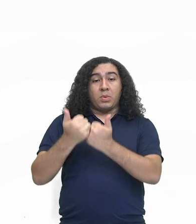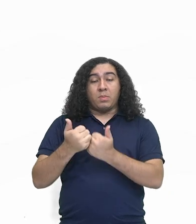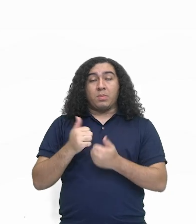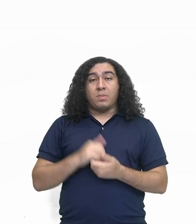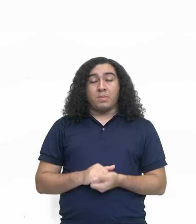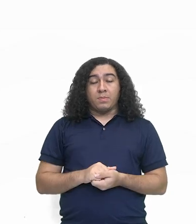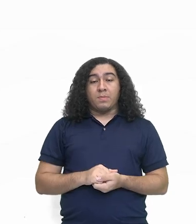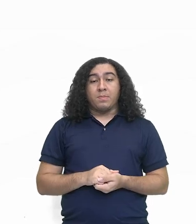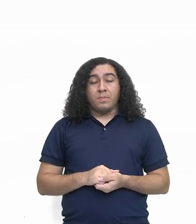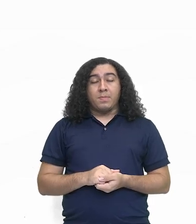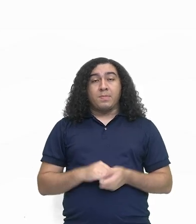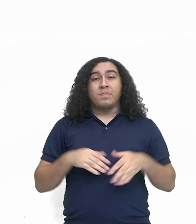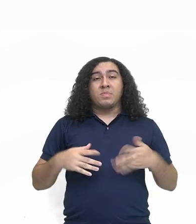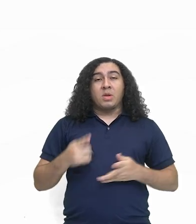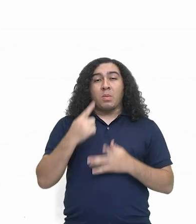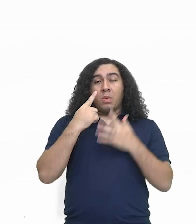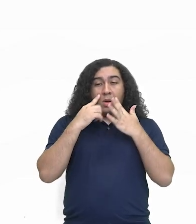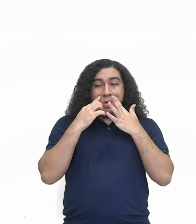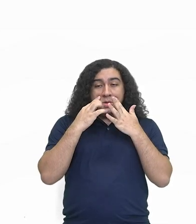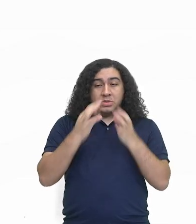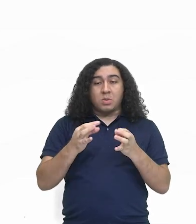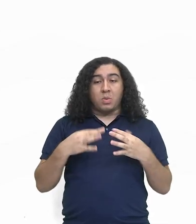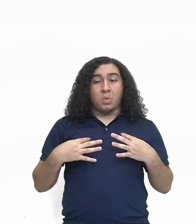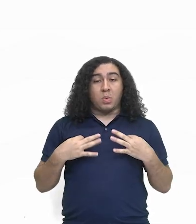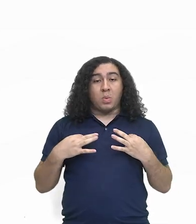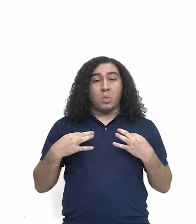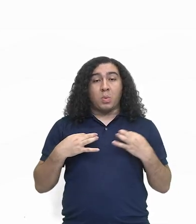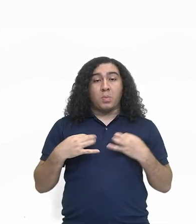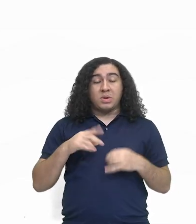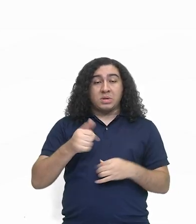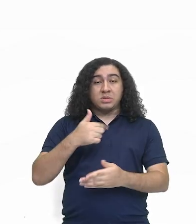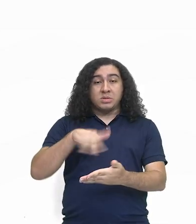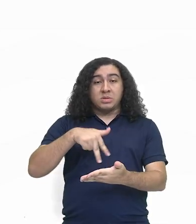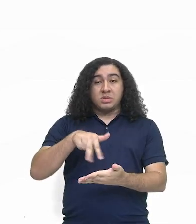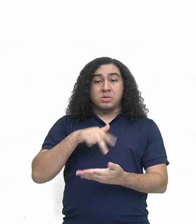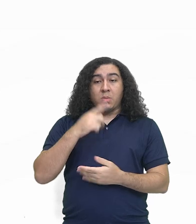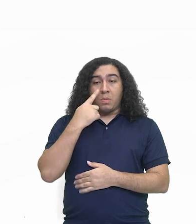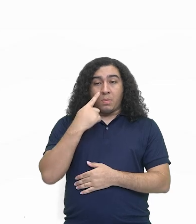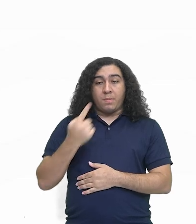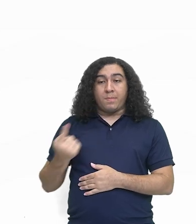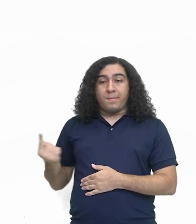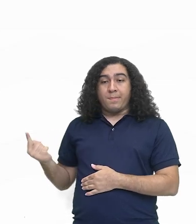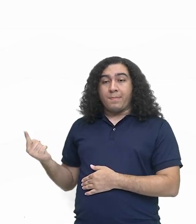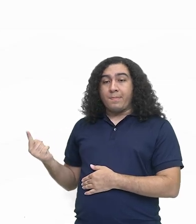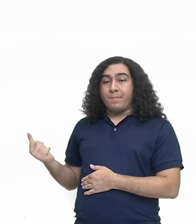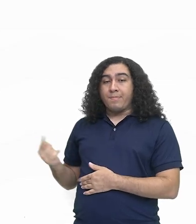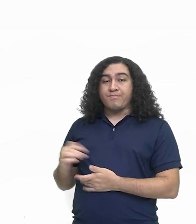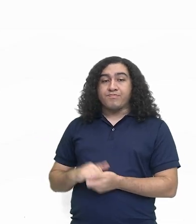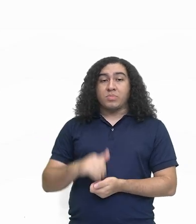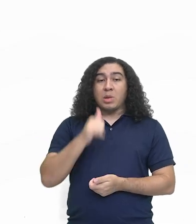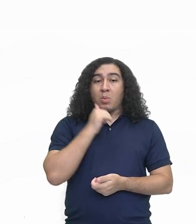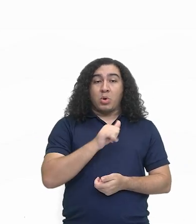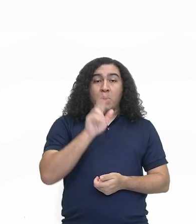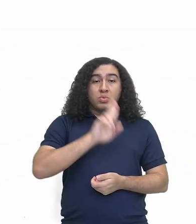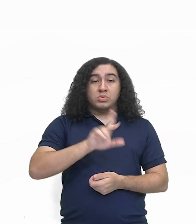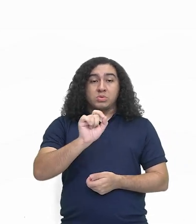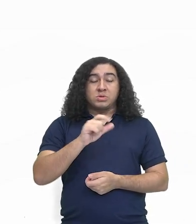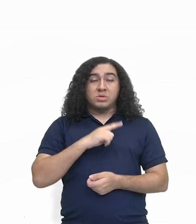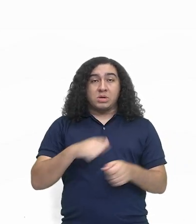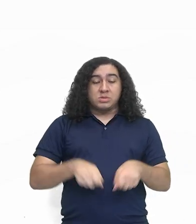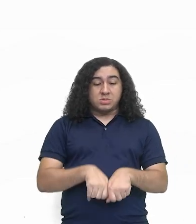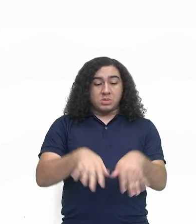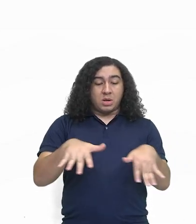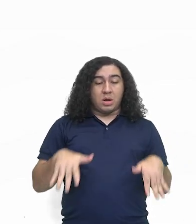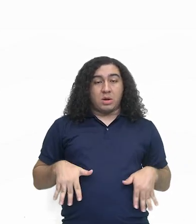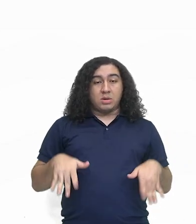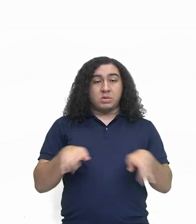Então, observe aí como é que é a indumentária dessa dança, né? Observem aí que as mulheres, elas utilizam saia, né?